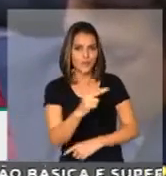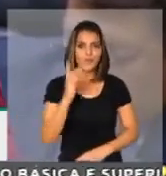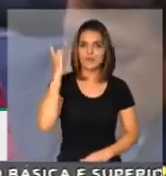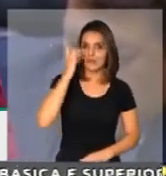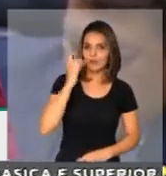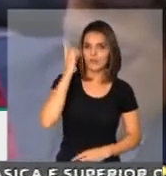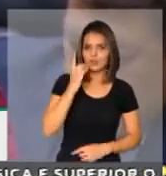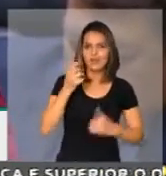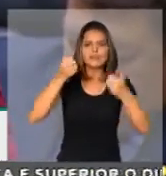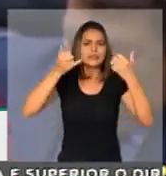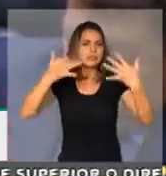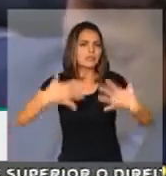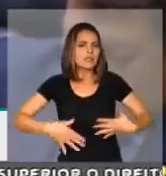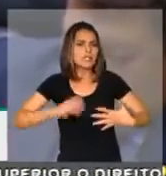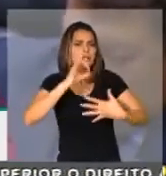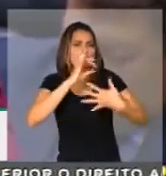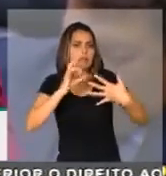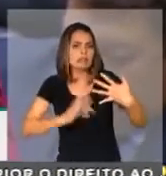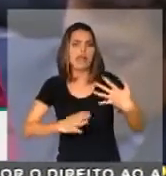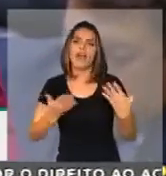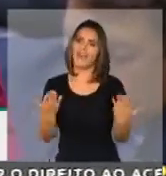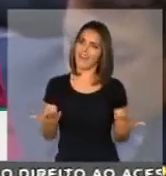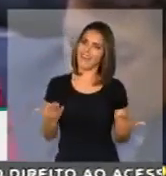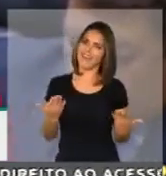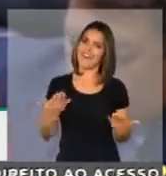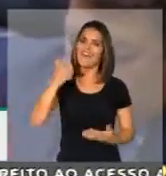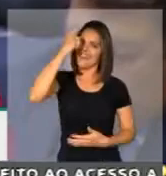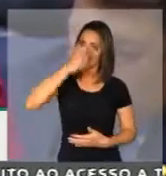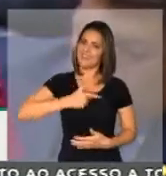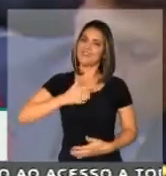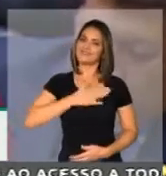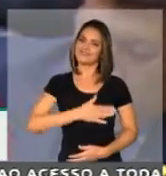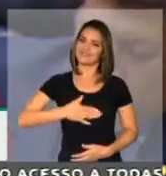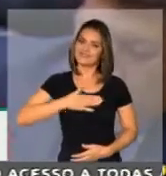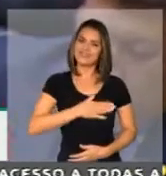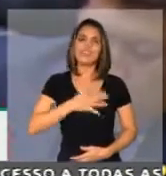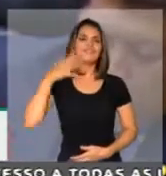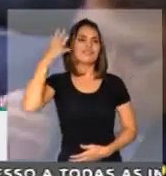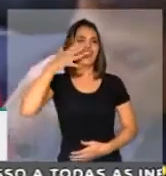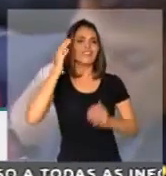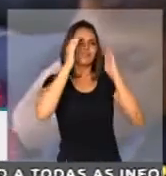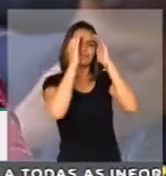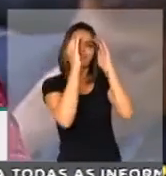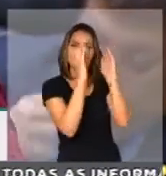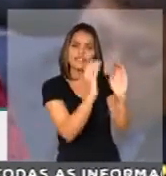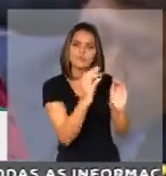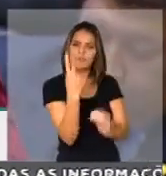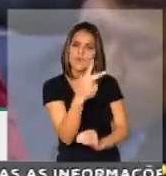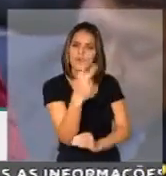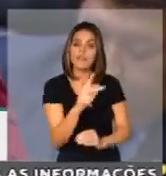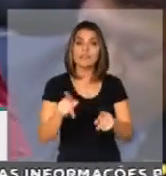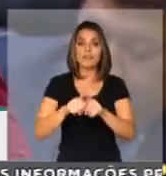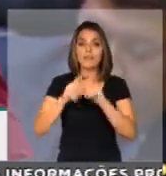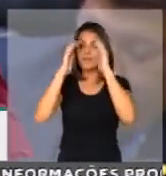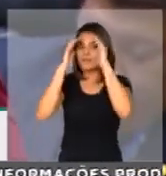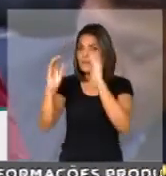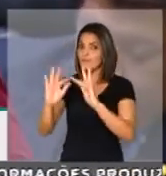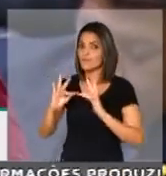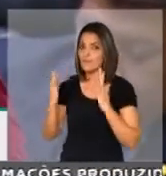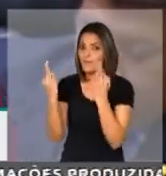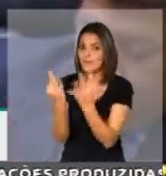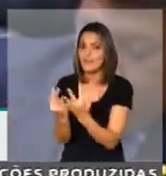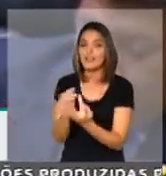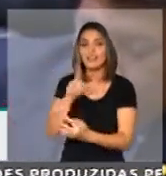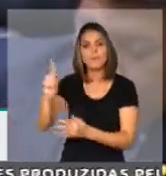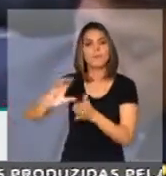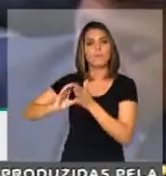na obrigação de vir aqui aparteá-lo e falar do respeito que tem por ti, pela sua família, pelo nosso partido lá no estado do